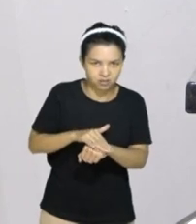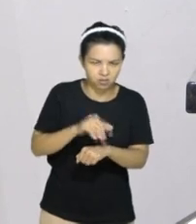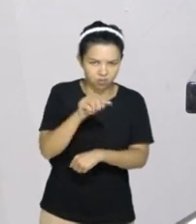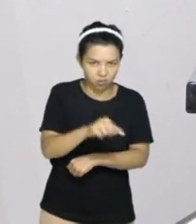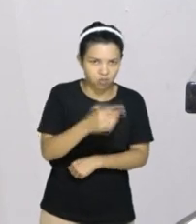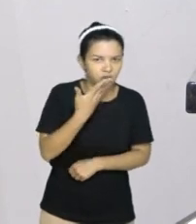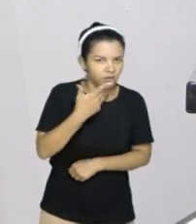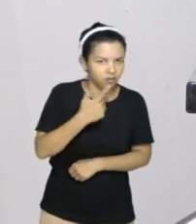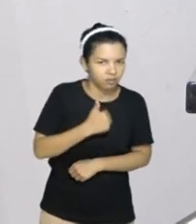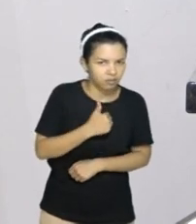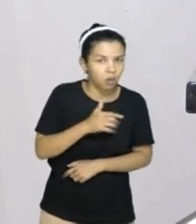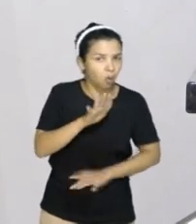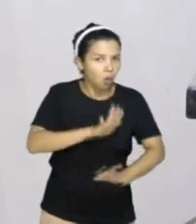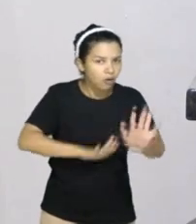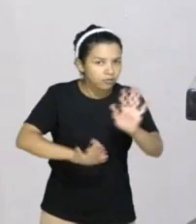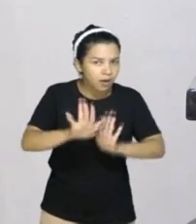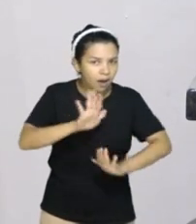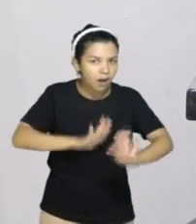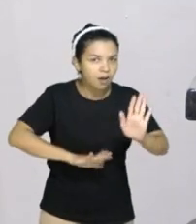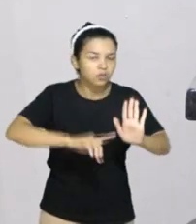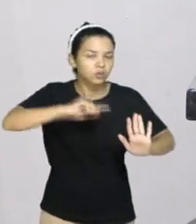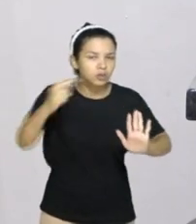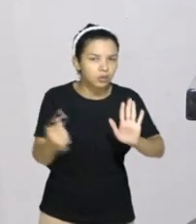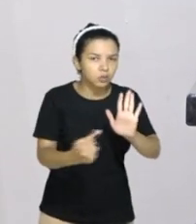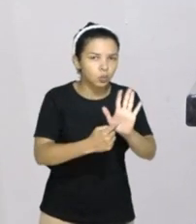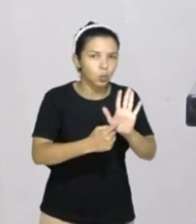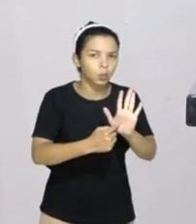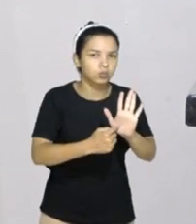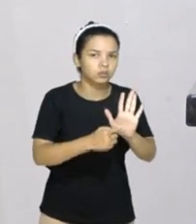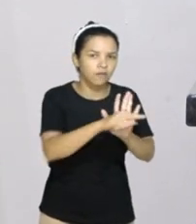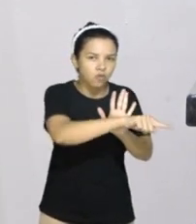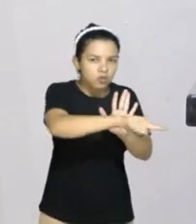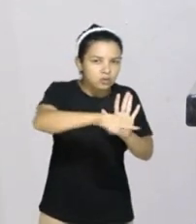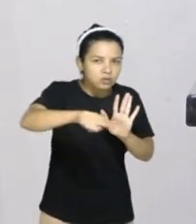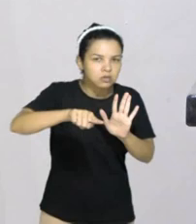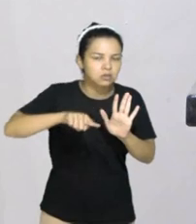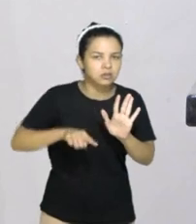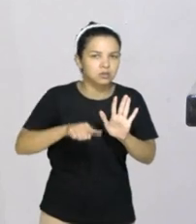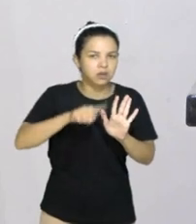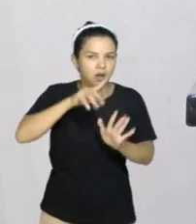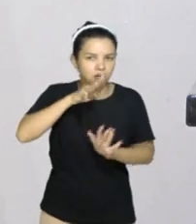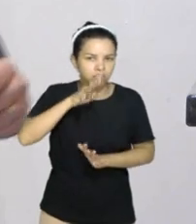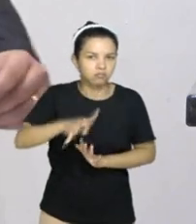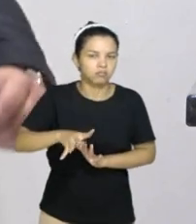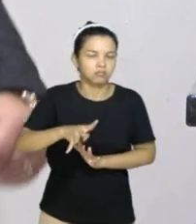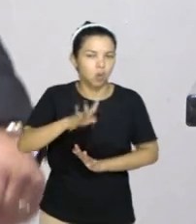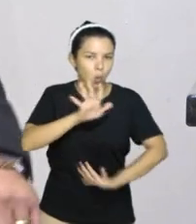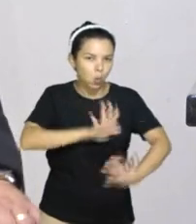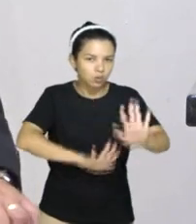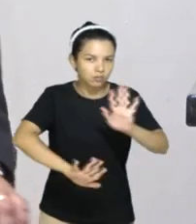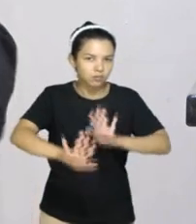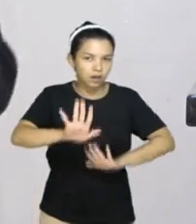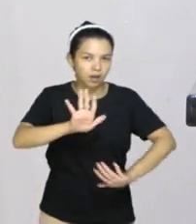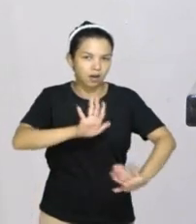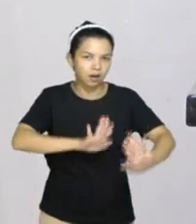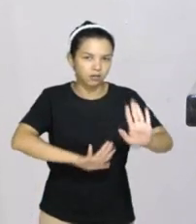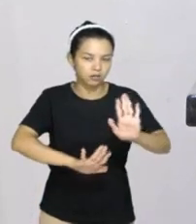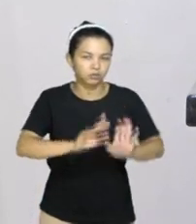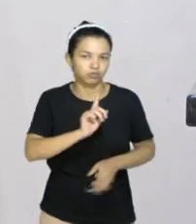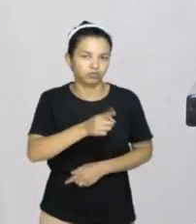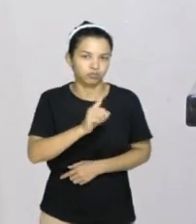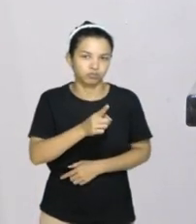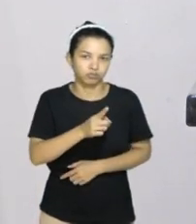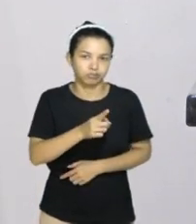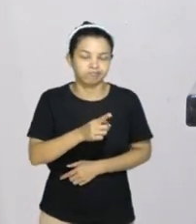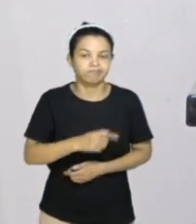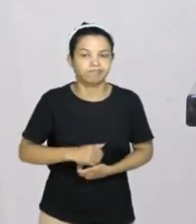vocês fazem tomem cuidado tome cuidado foi nesse tempo que essas pessoas estão